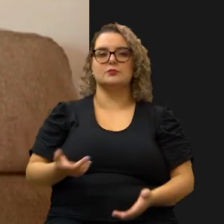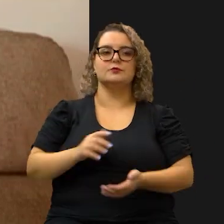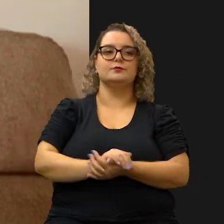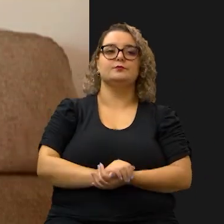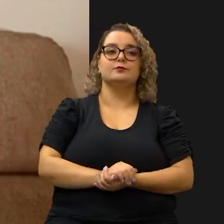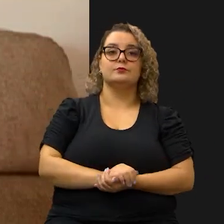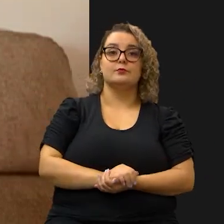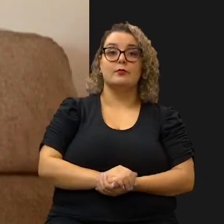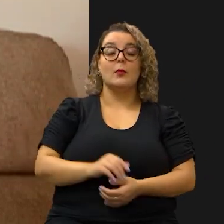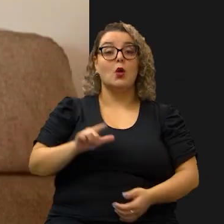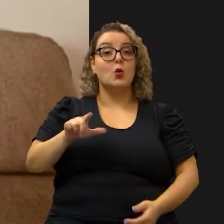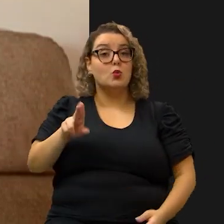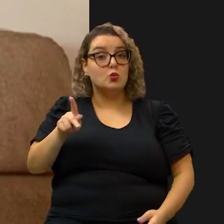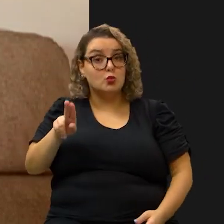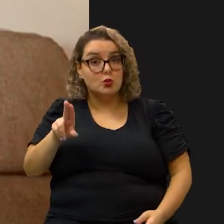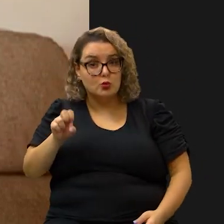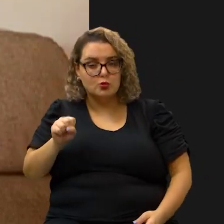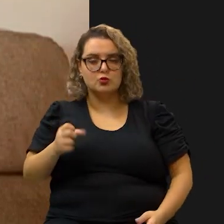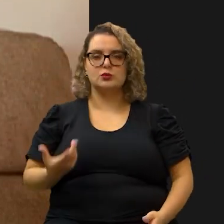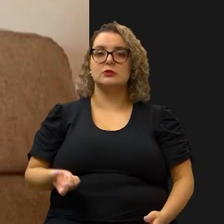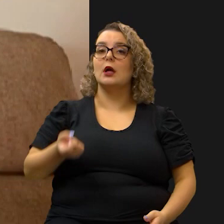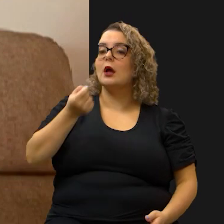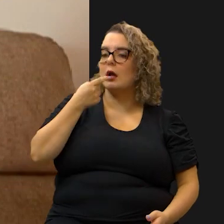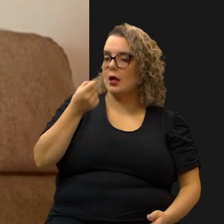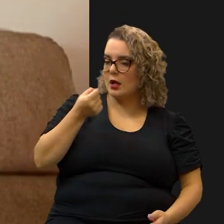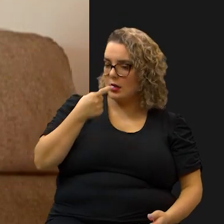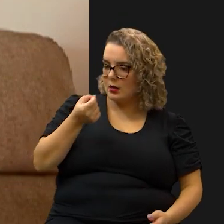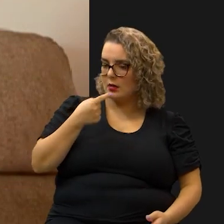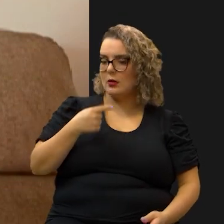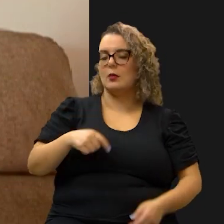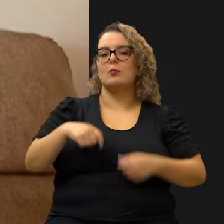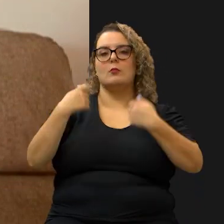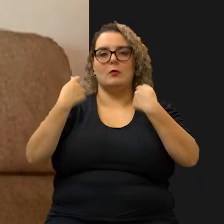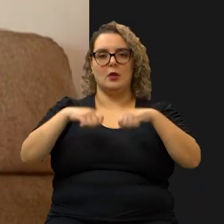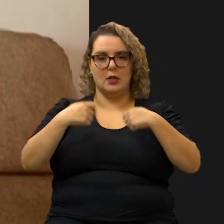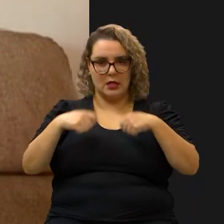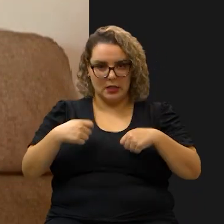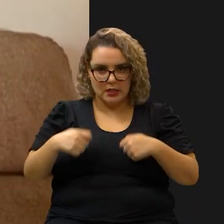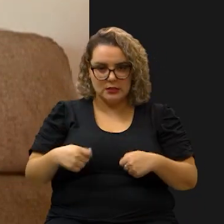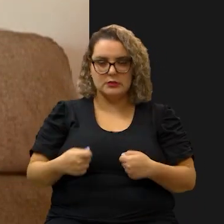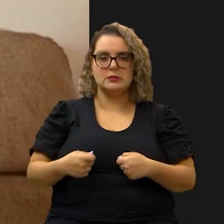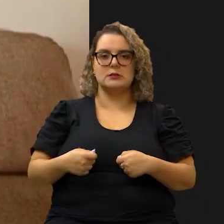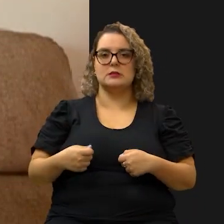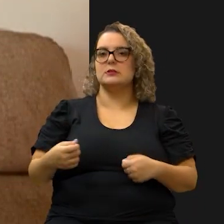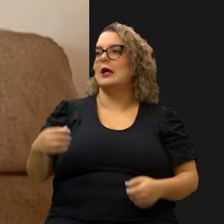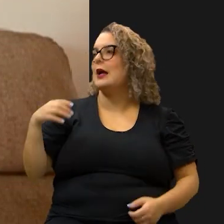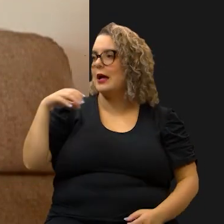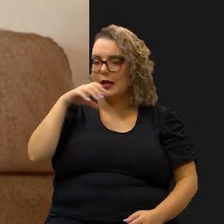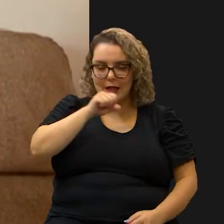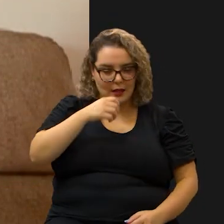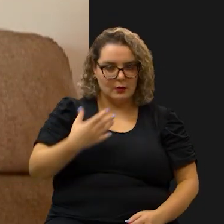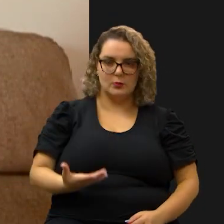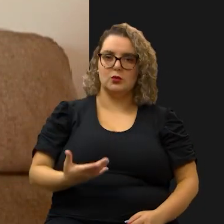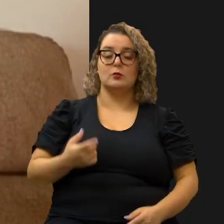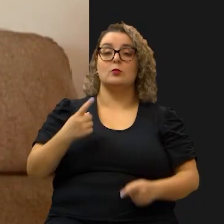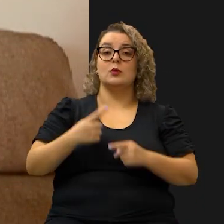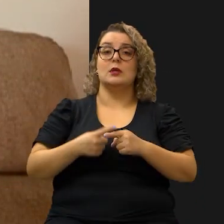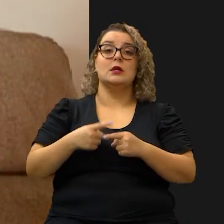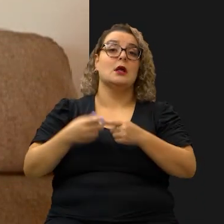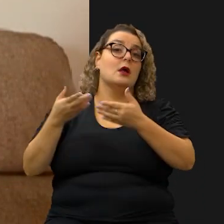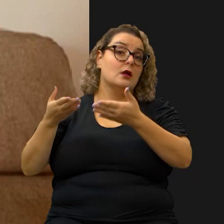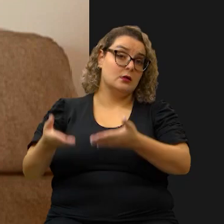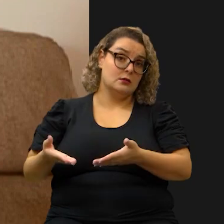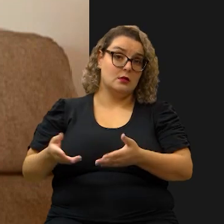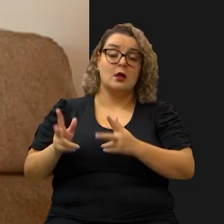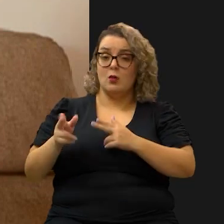casos. Já em relação ao lúpus, a medicação ela deve ser introduzida prontamente, porque aí